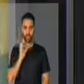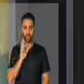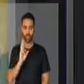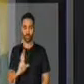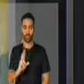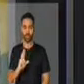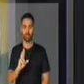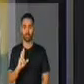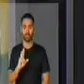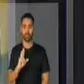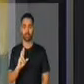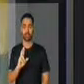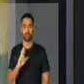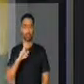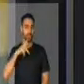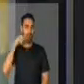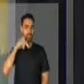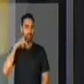povo paraibano,